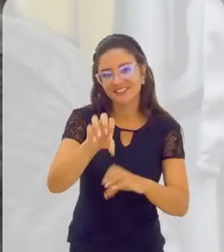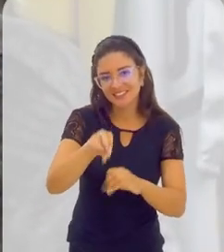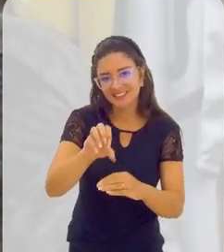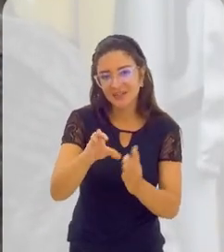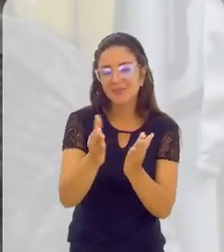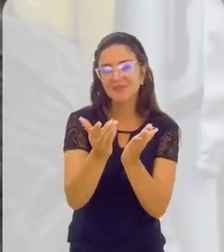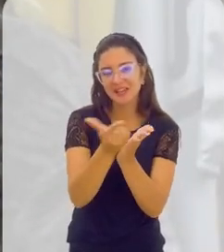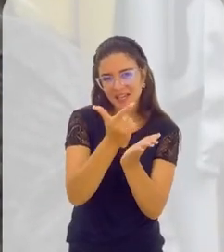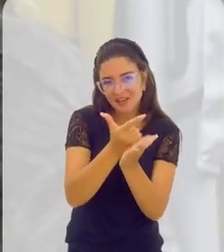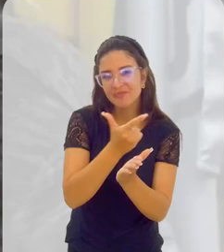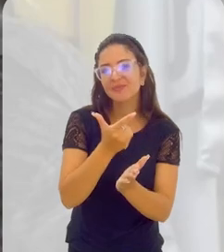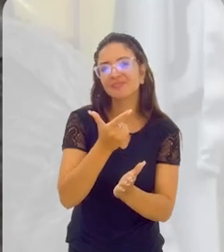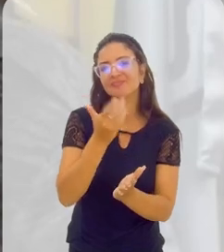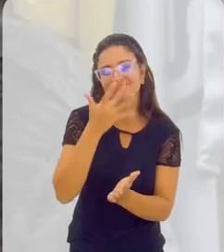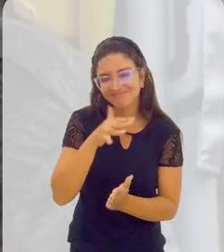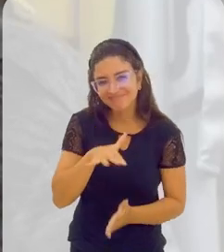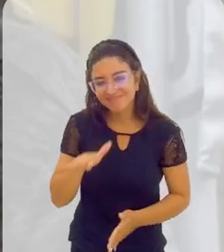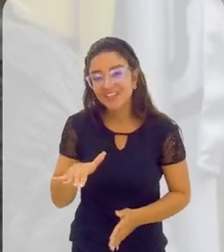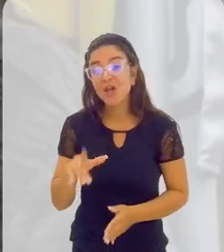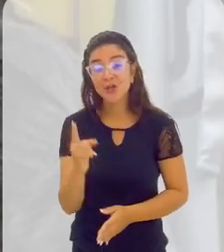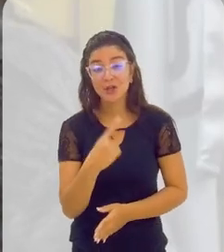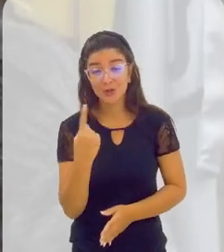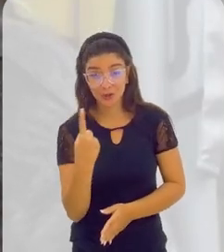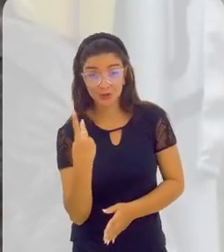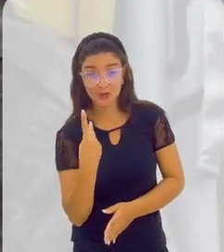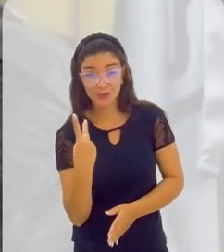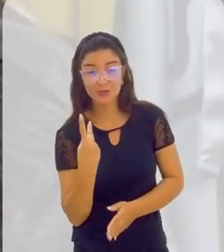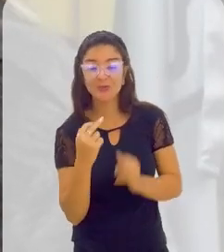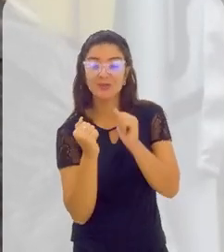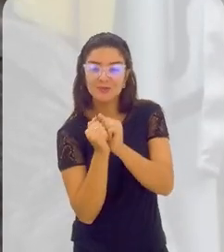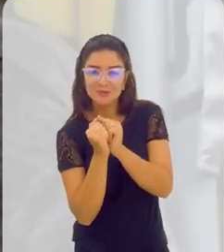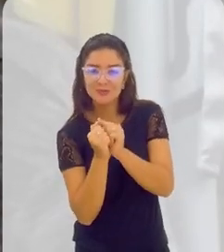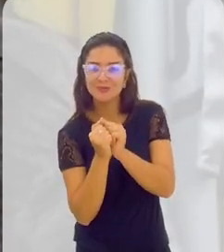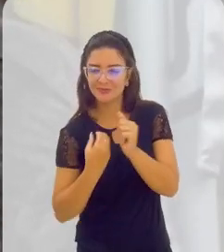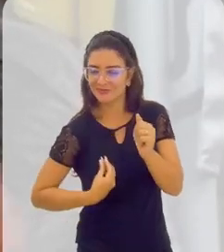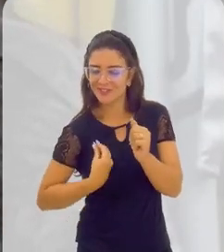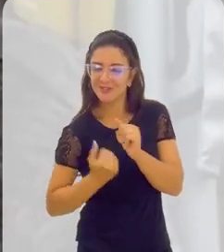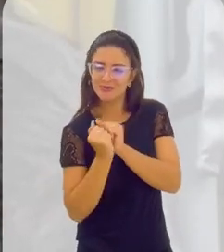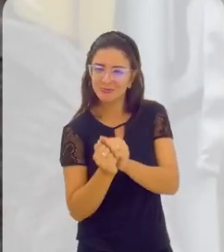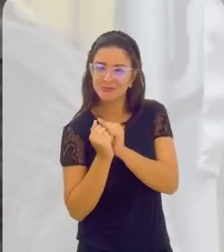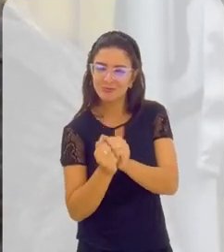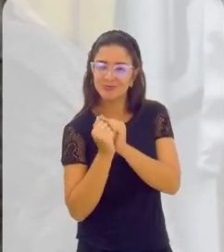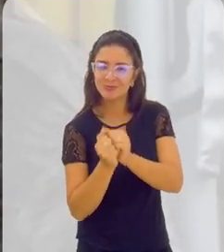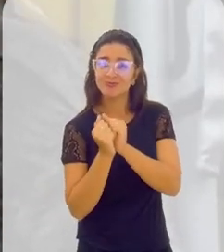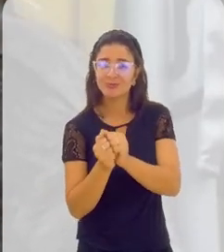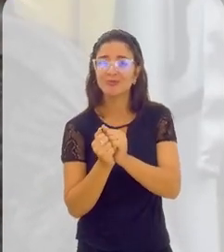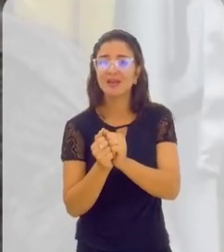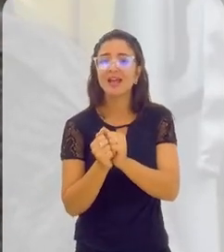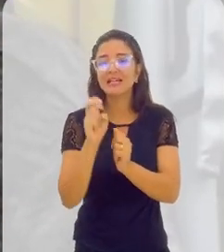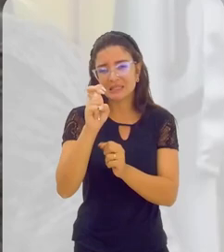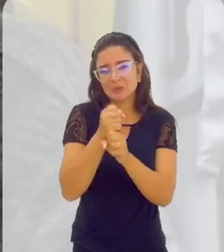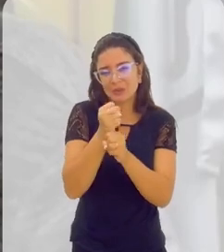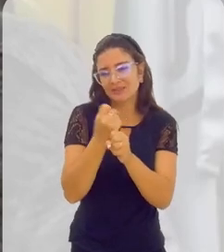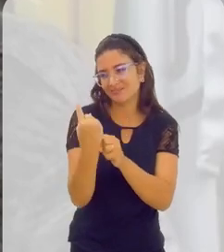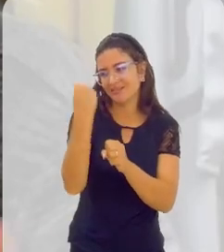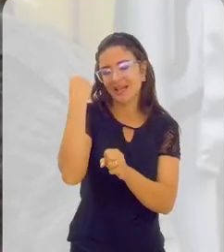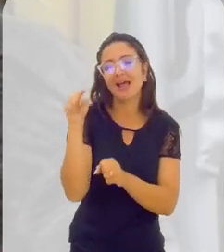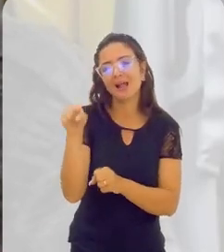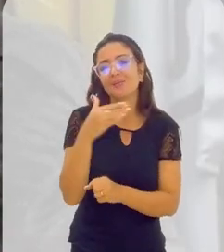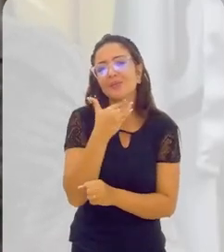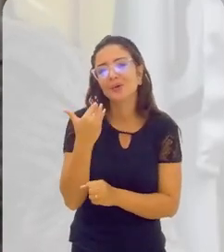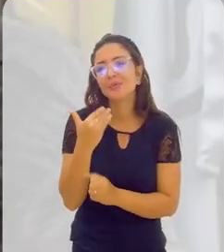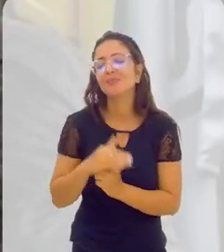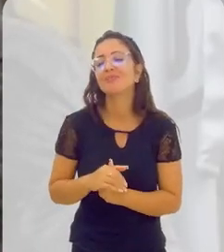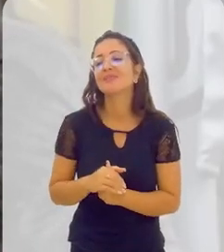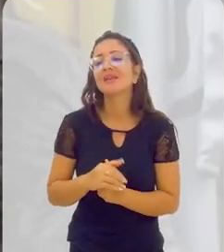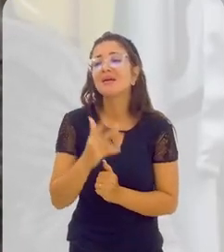e que a gente viveu junto a vida inteira ela faleceu há cinco anos ela ficou cinco anos doente para